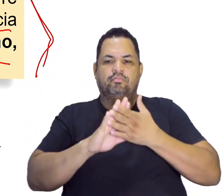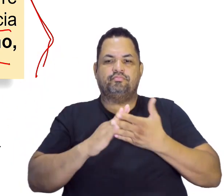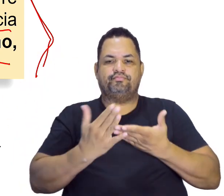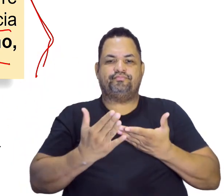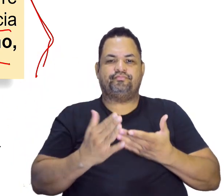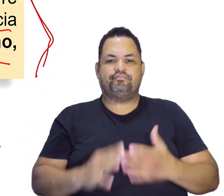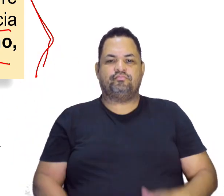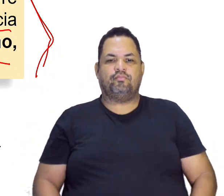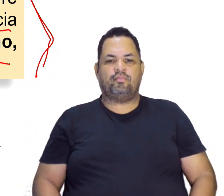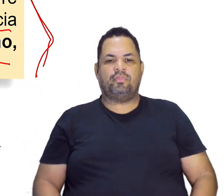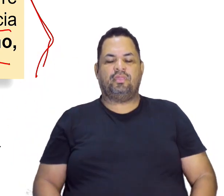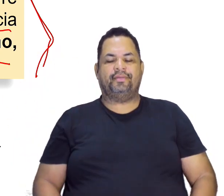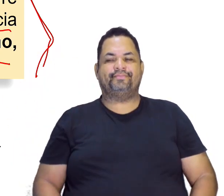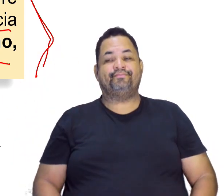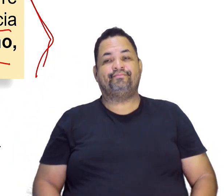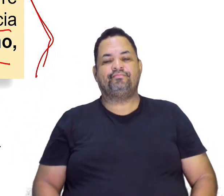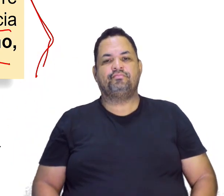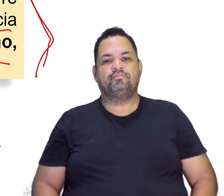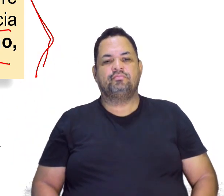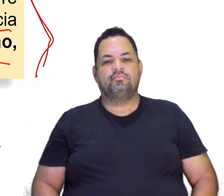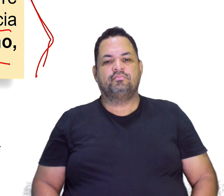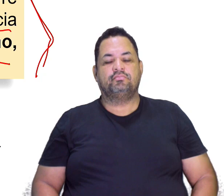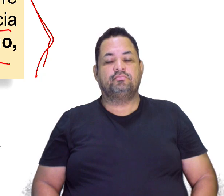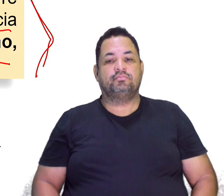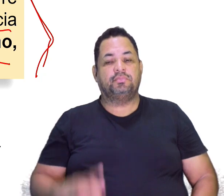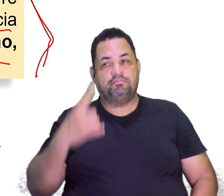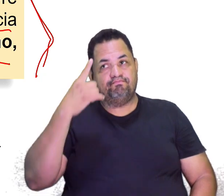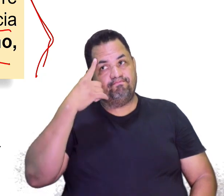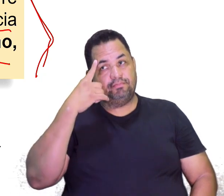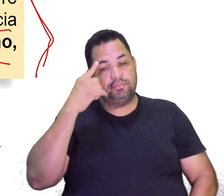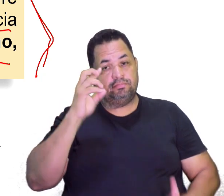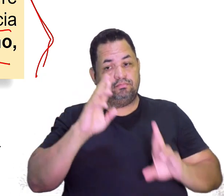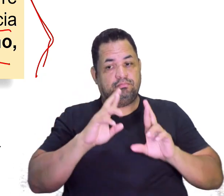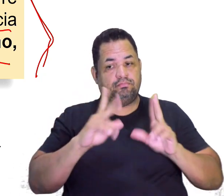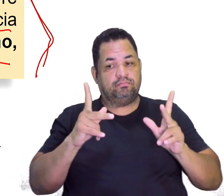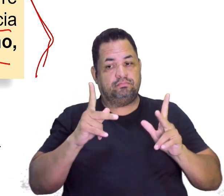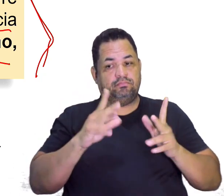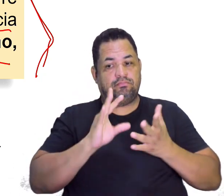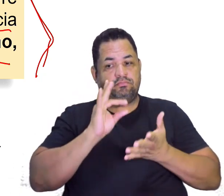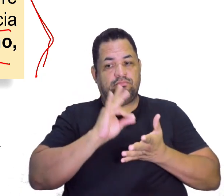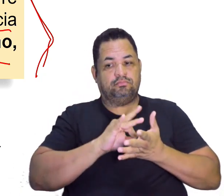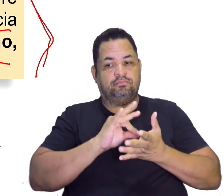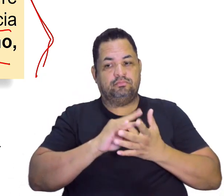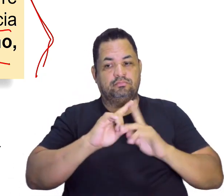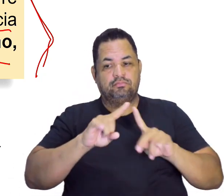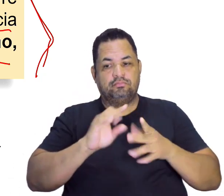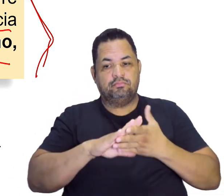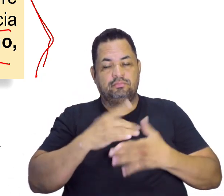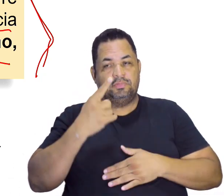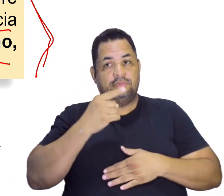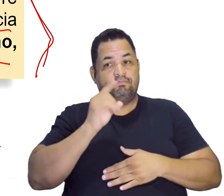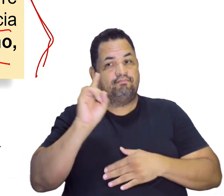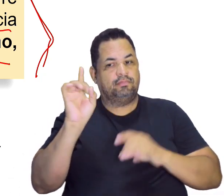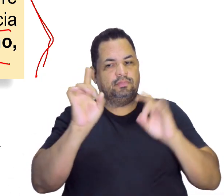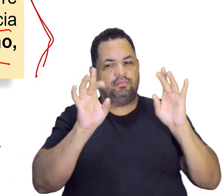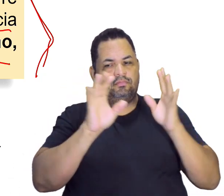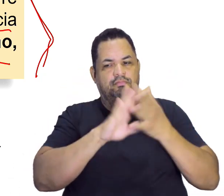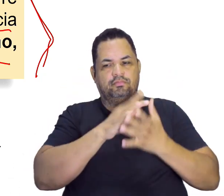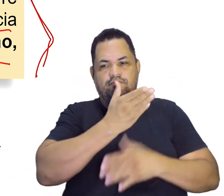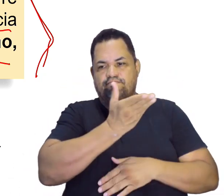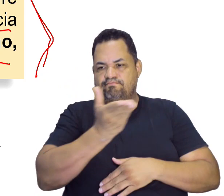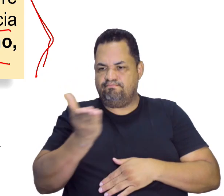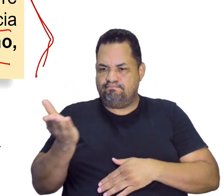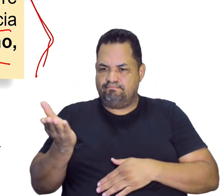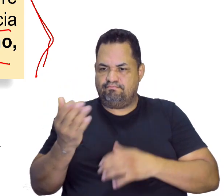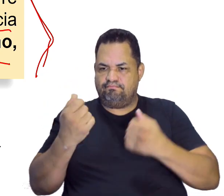essa afirmação, mas eu vou deixar para vocês o julgamento, tá bom? Eu vou deixar para você ficar pensando aí até que